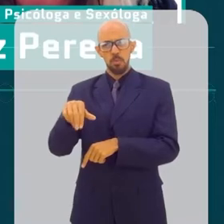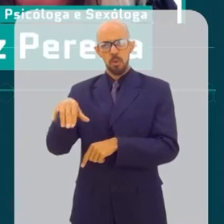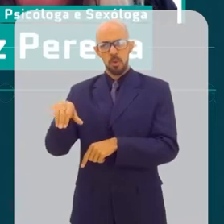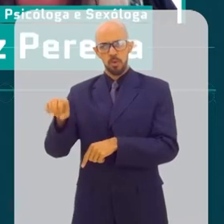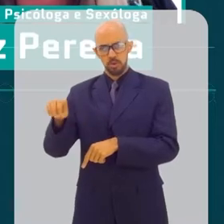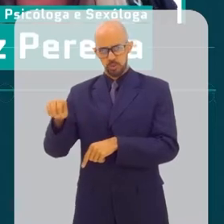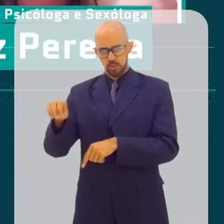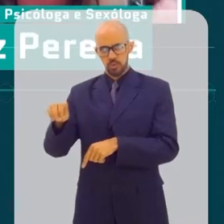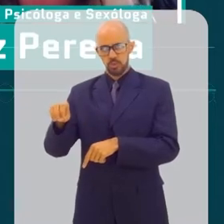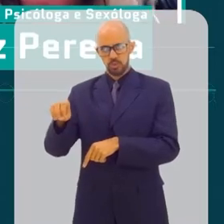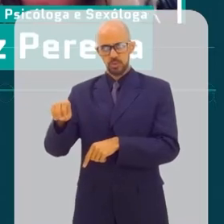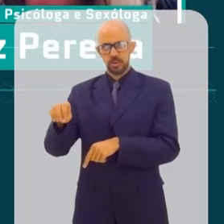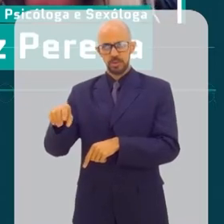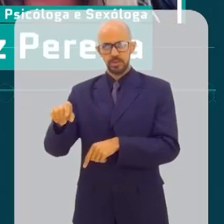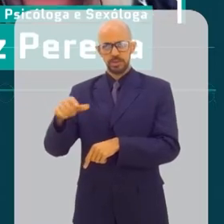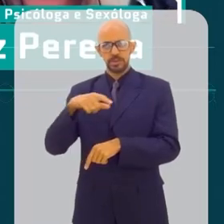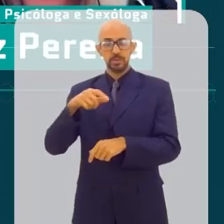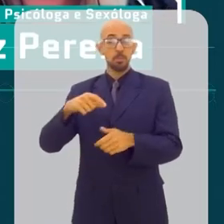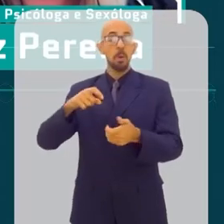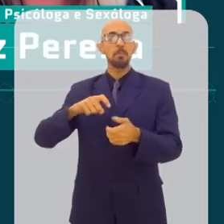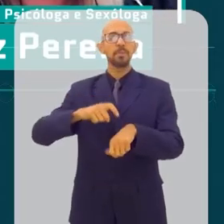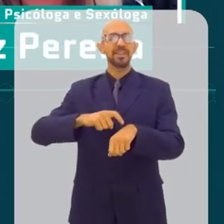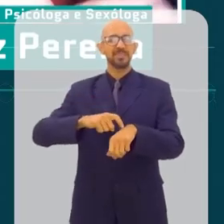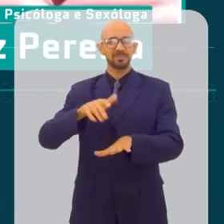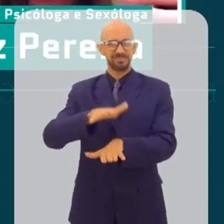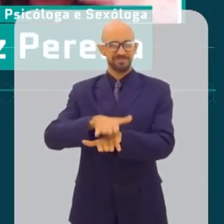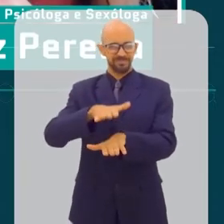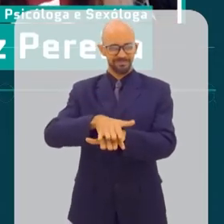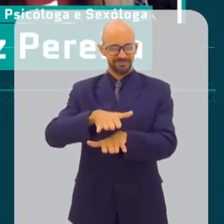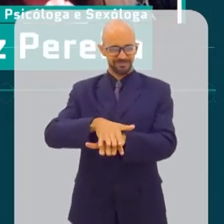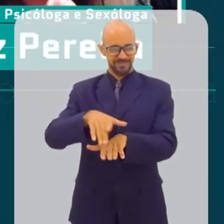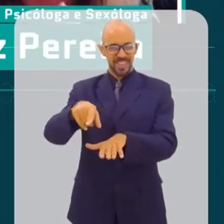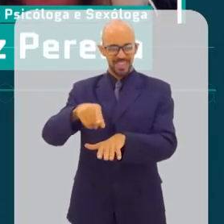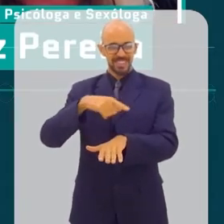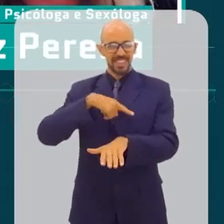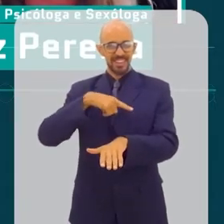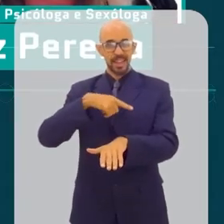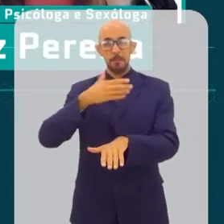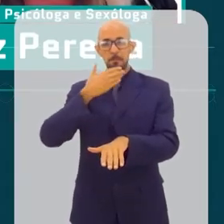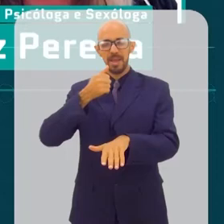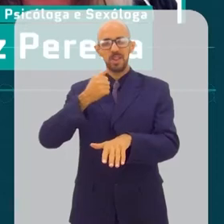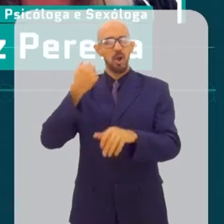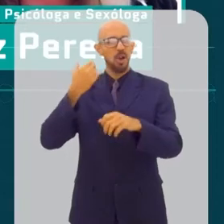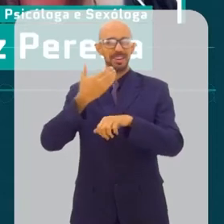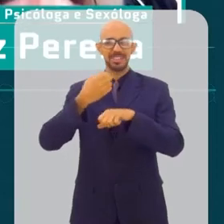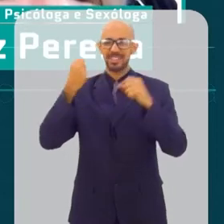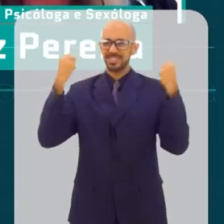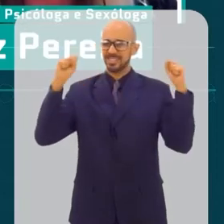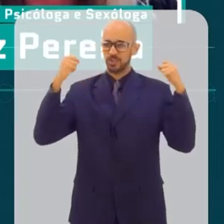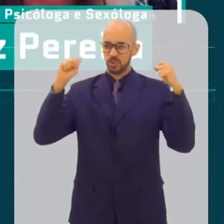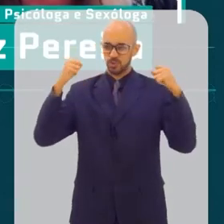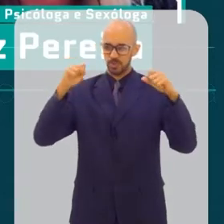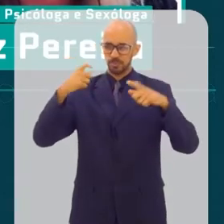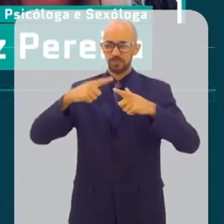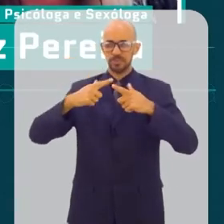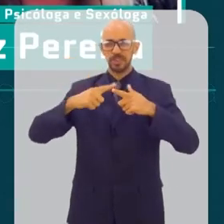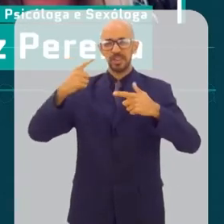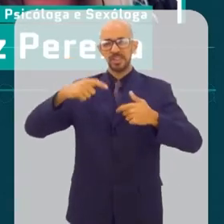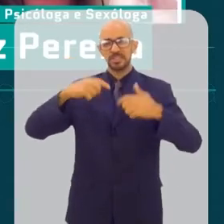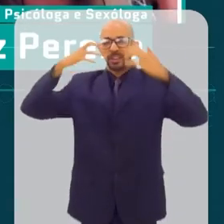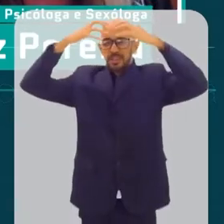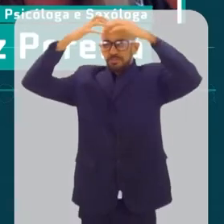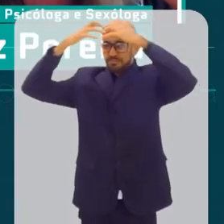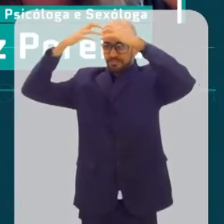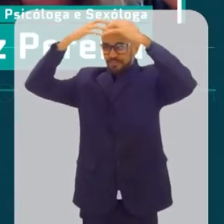do sexo, do Tá prazer. queimando calorias, Tá né? queimando. Eu falo que é o melhor exercício, queimando caloria,